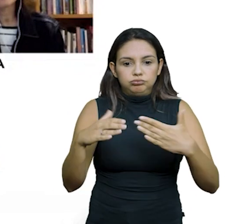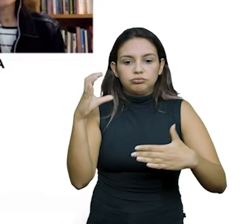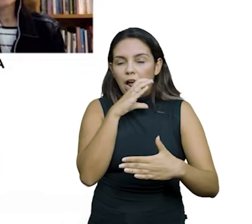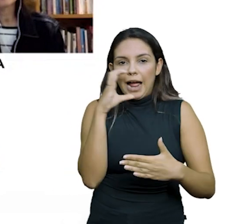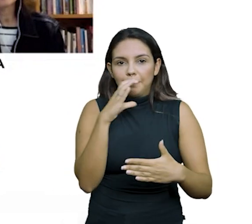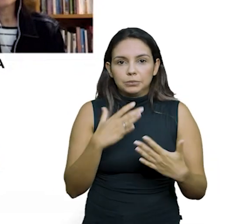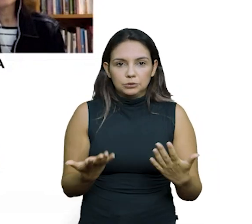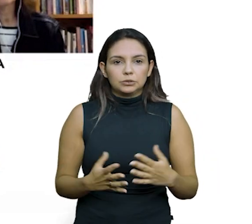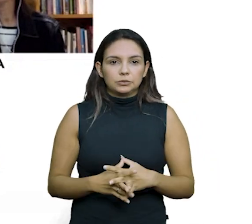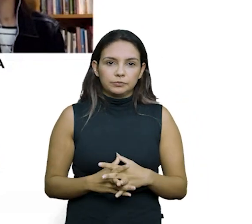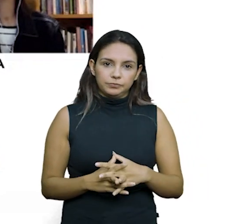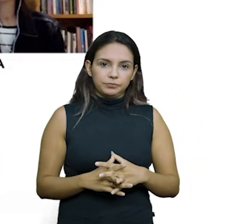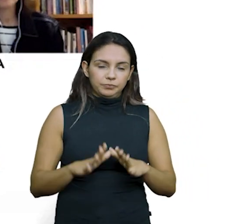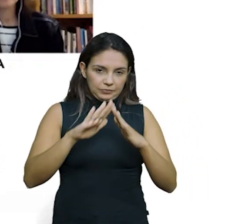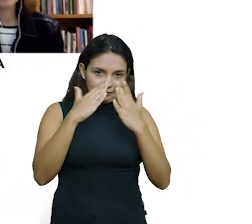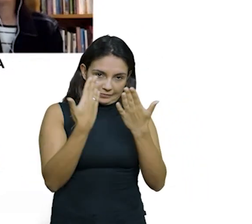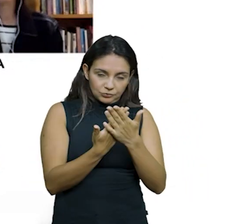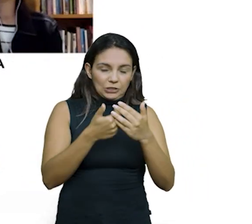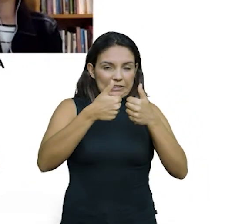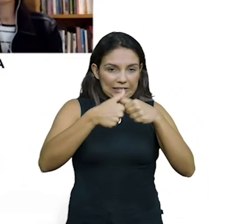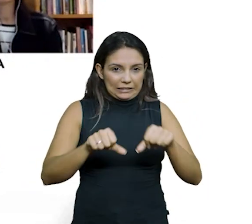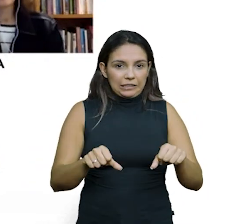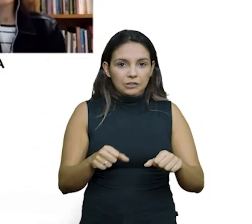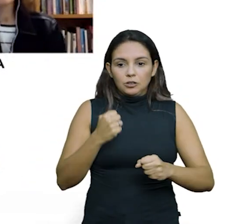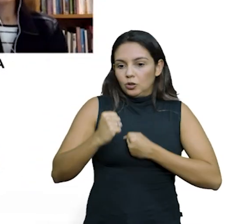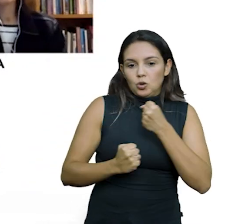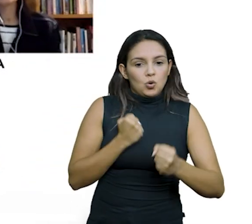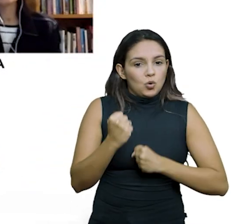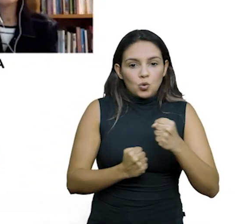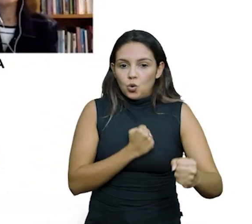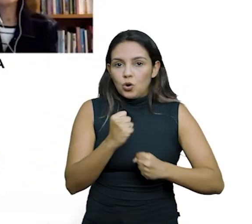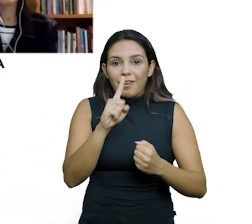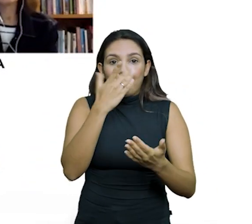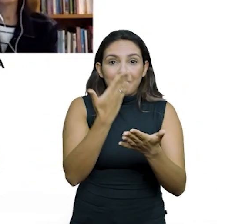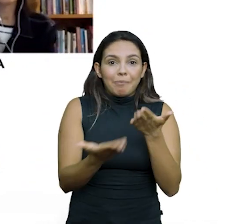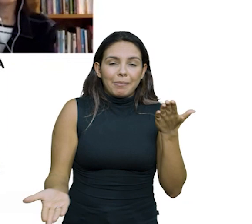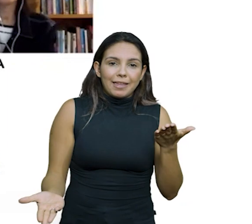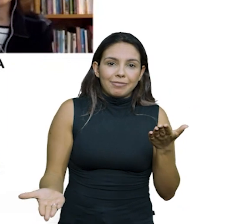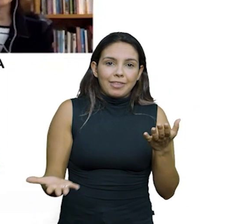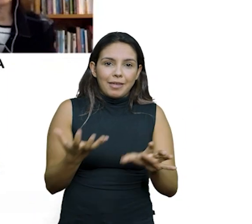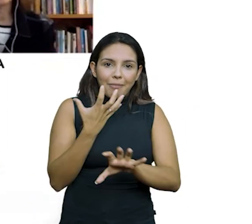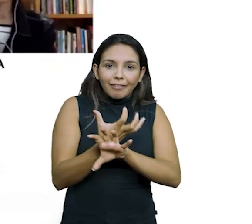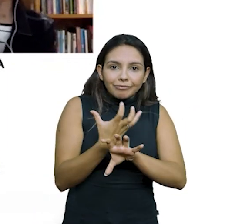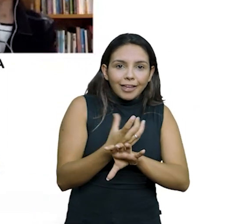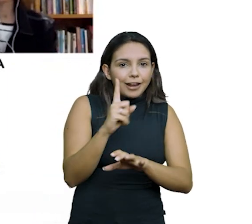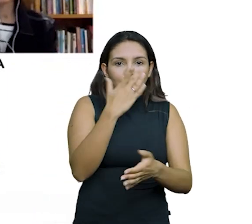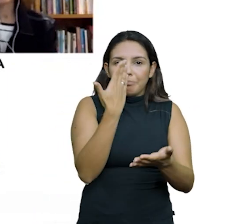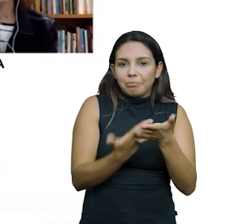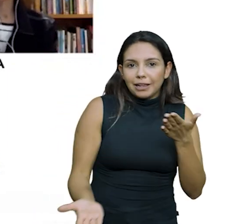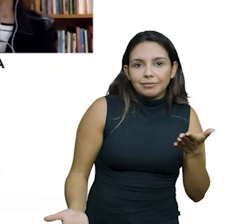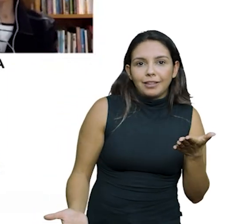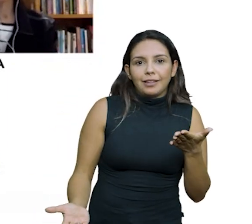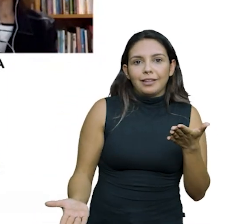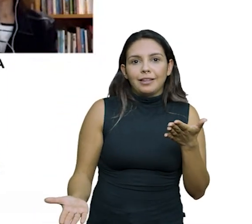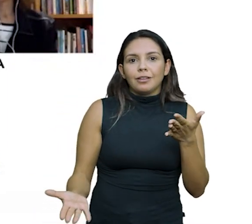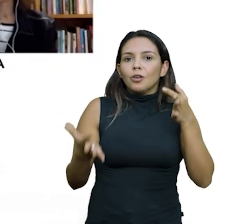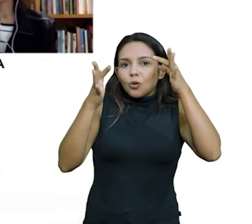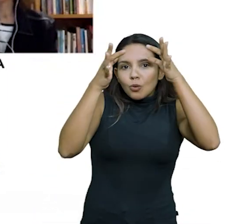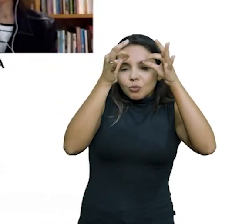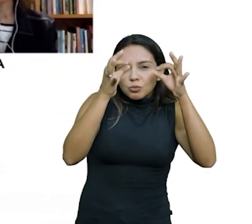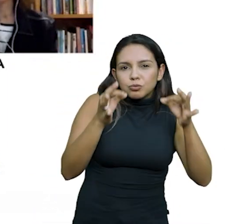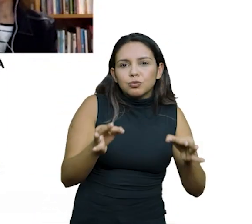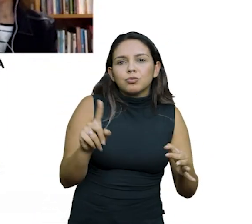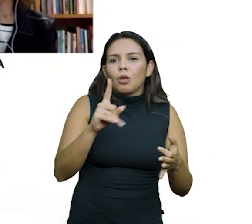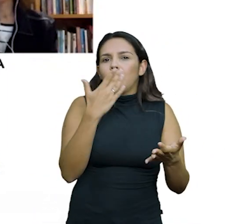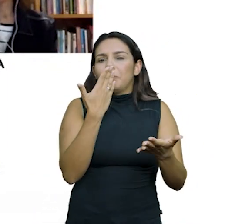ritmo aceleradíssimo. As escolas estão correndo atrás assim para não perder matéria, não perder conteúdo, não atrasar.